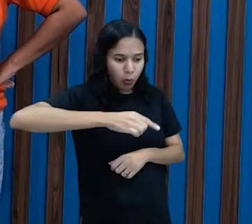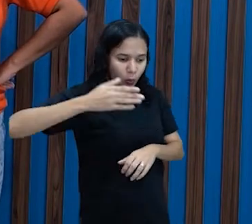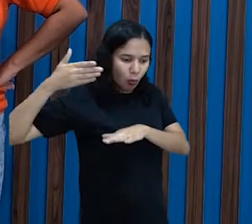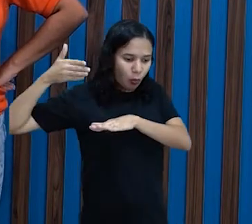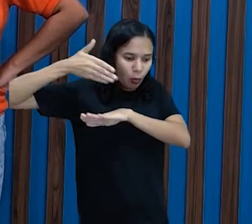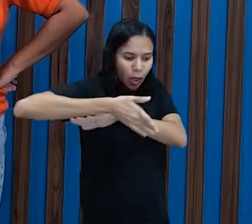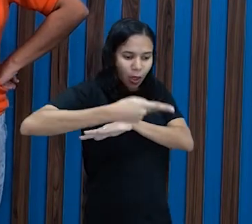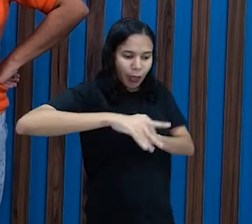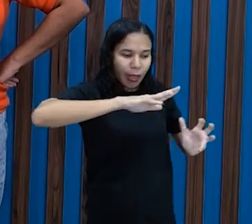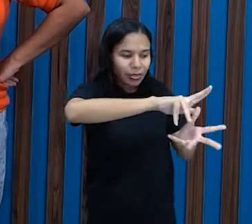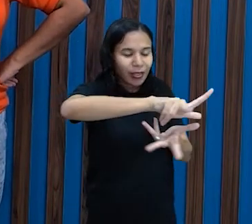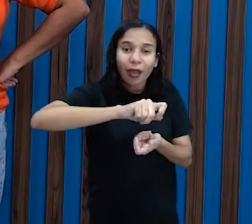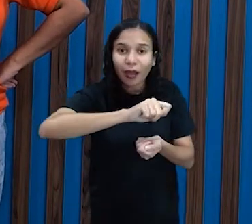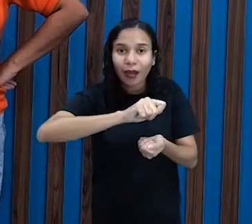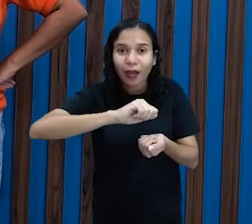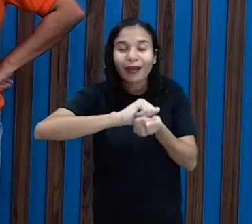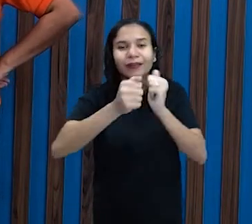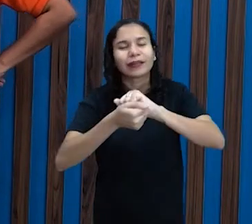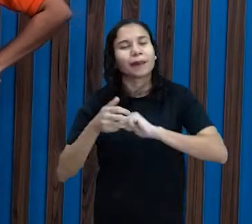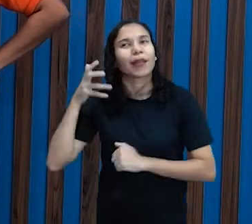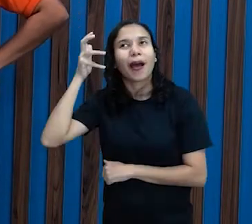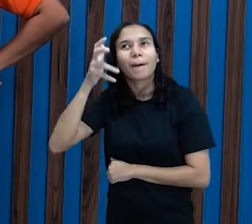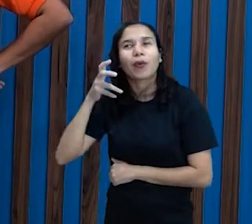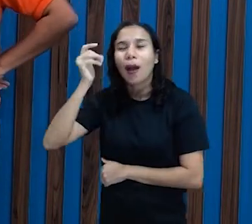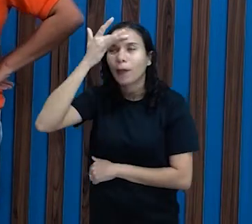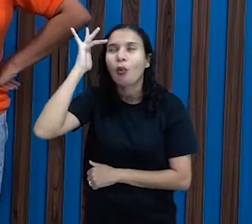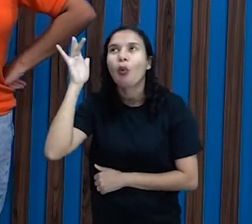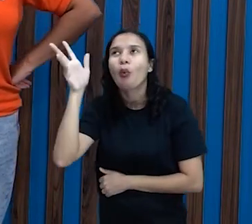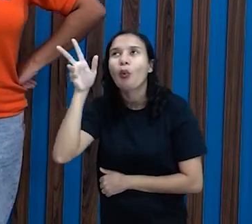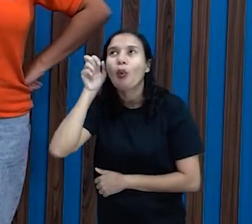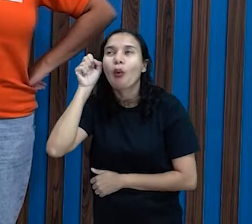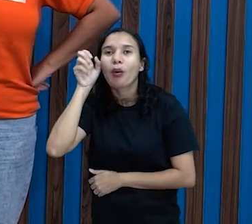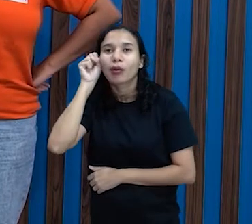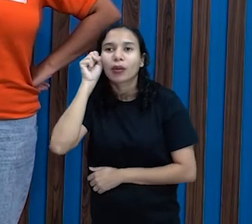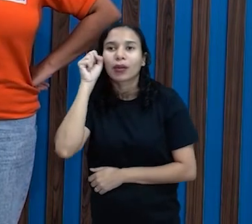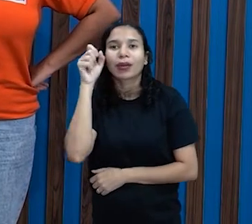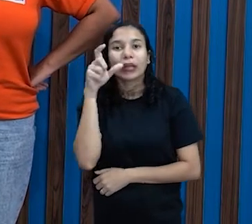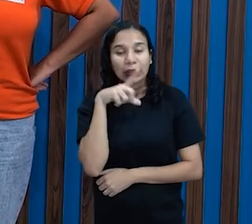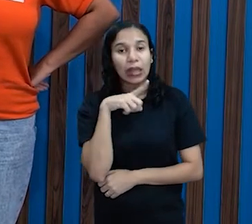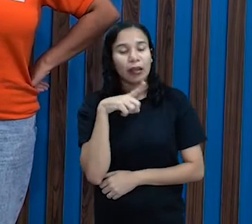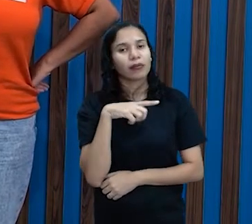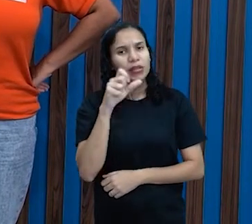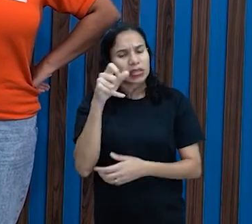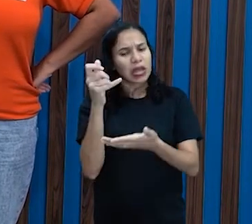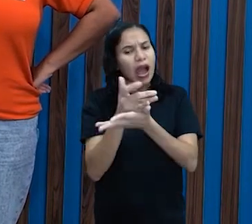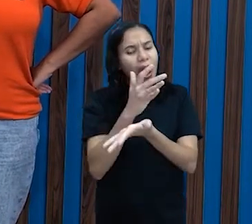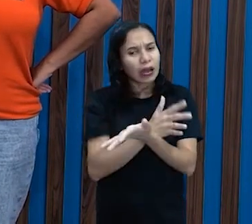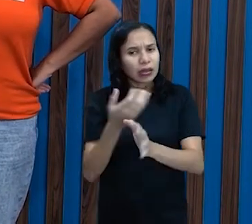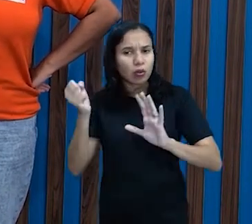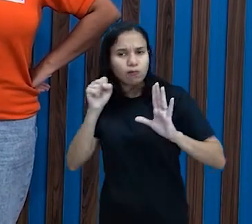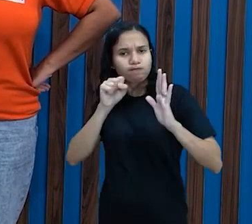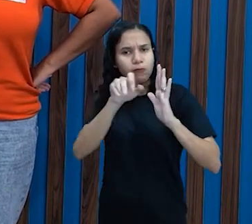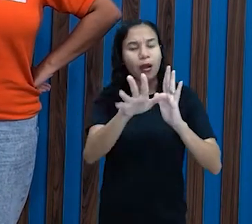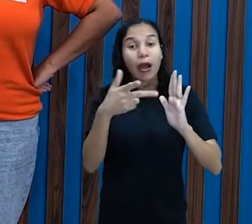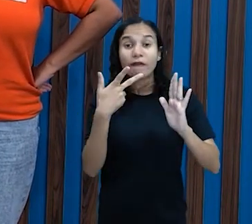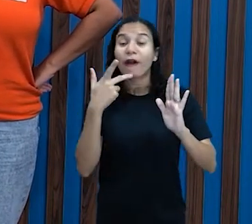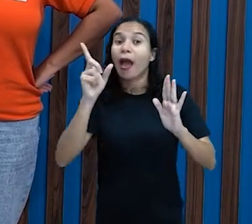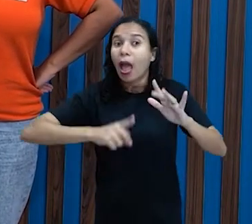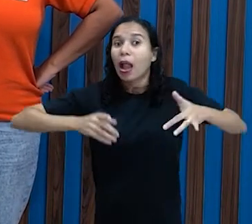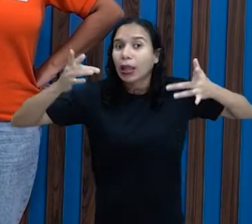rádio. Só que, embora houvesse tido avisos de que era uma